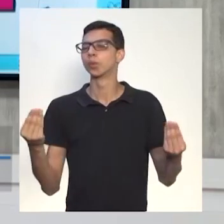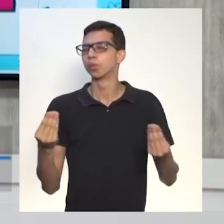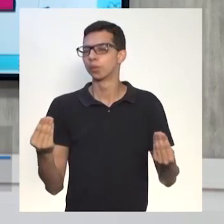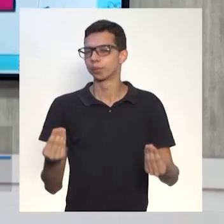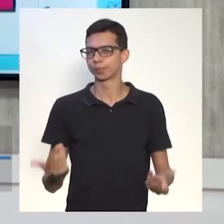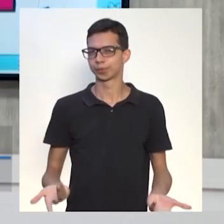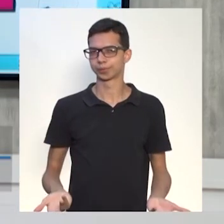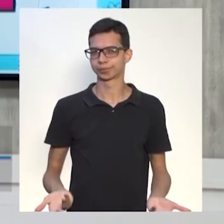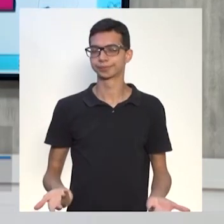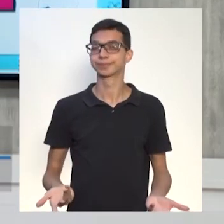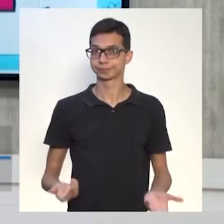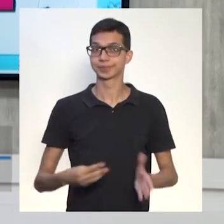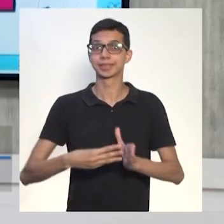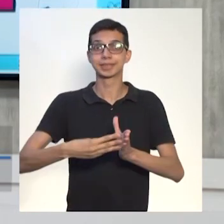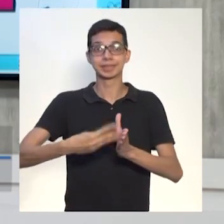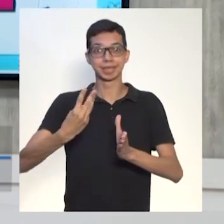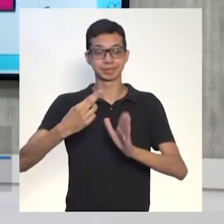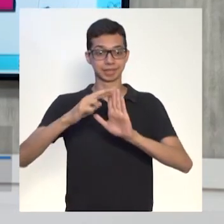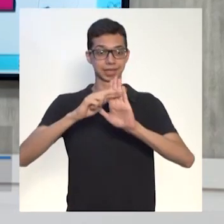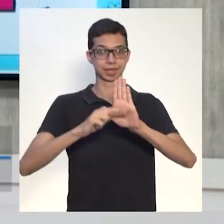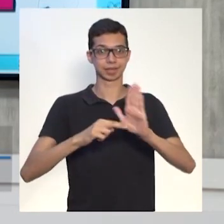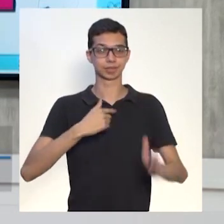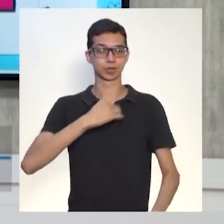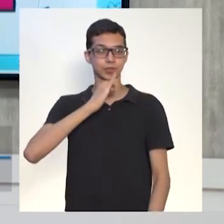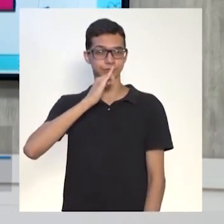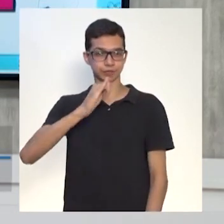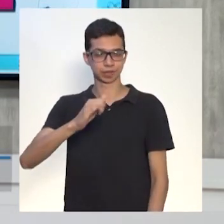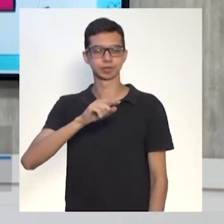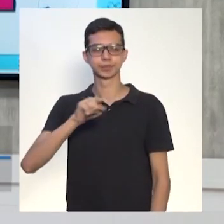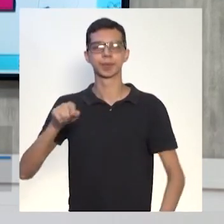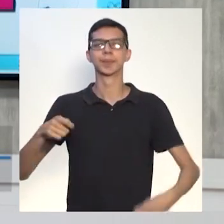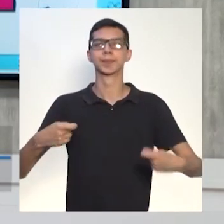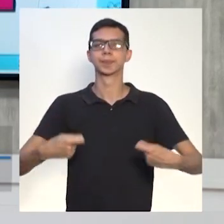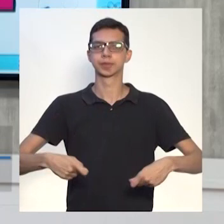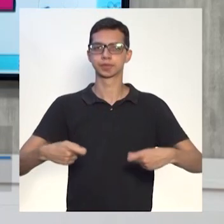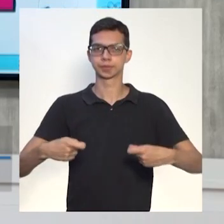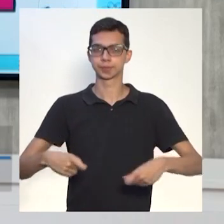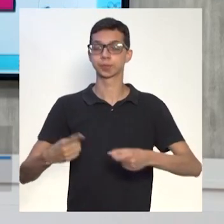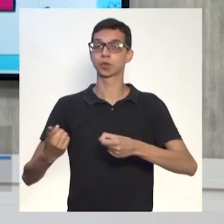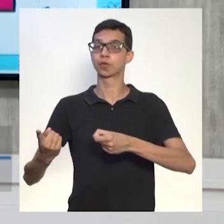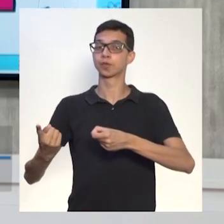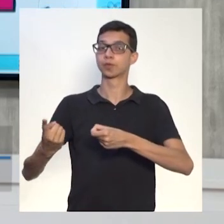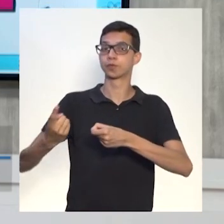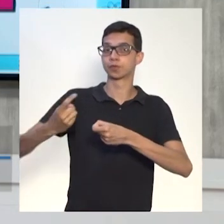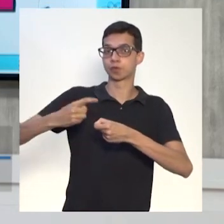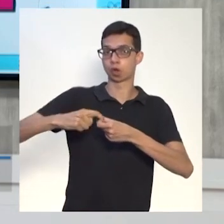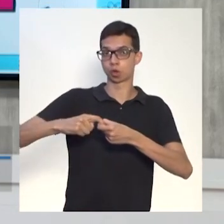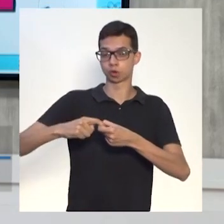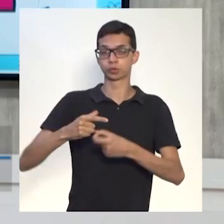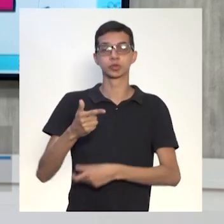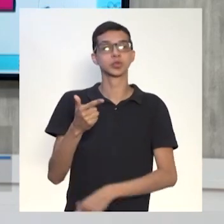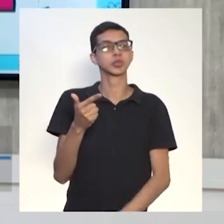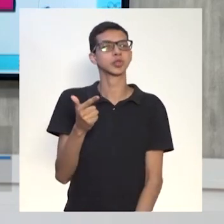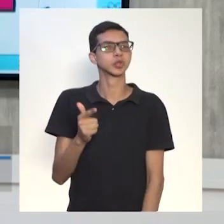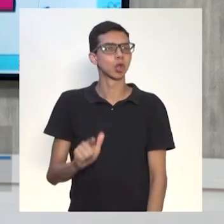Nessa terceira regra? Volta a rever os seus questionamentos. Volta a rever, como é que é o nome disso,